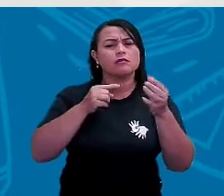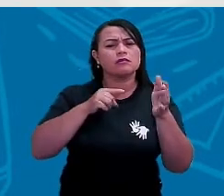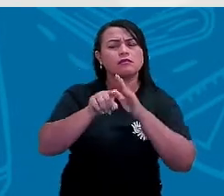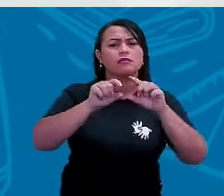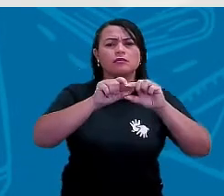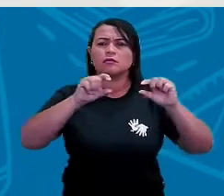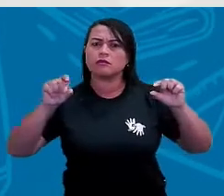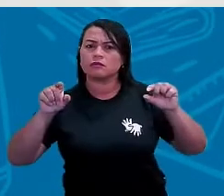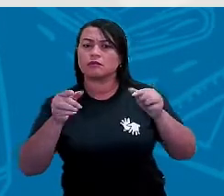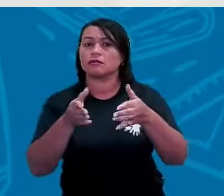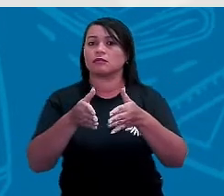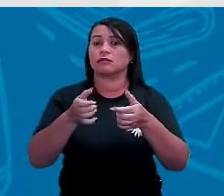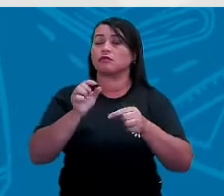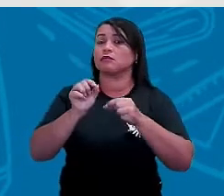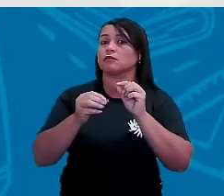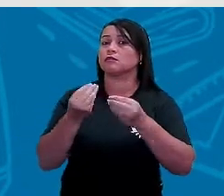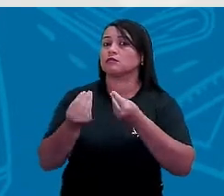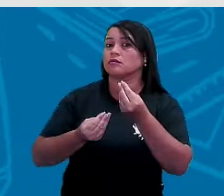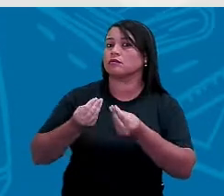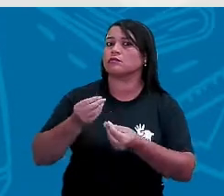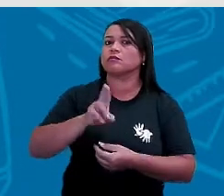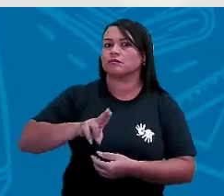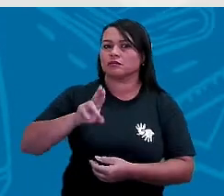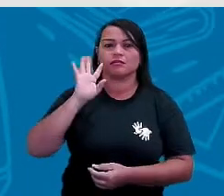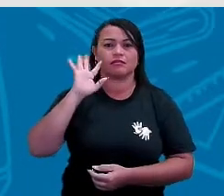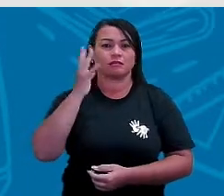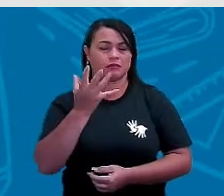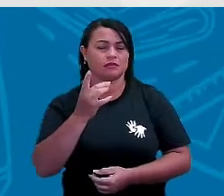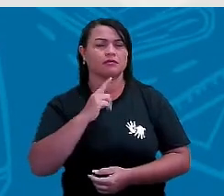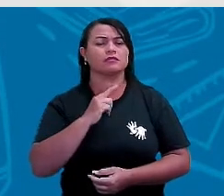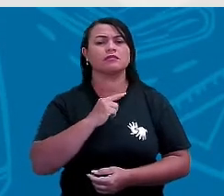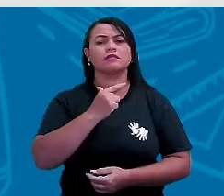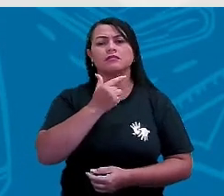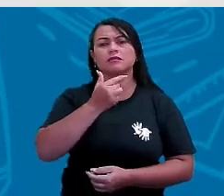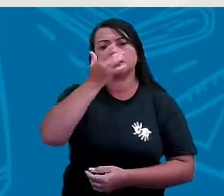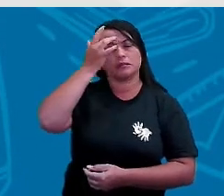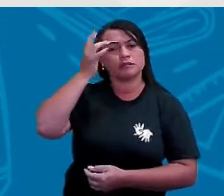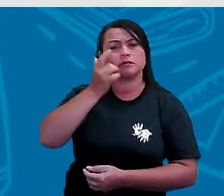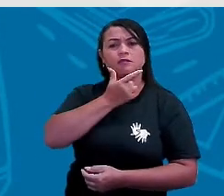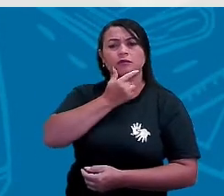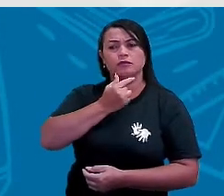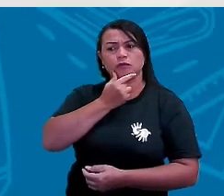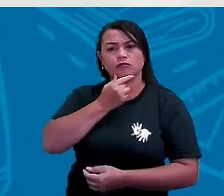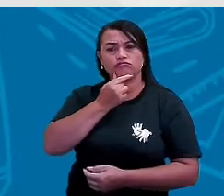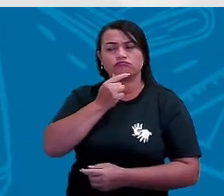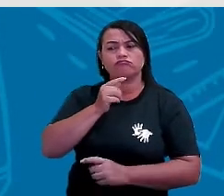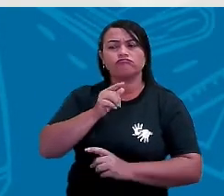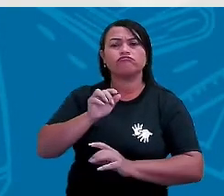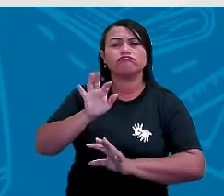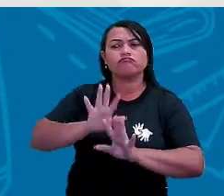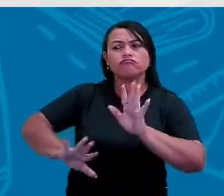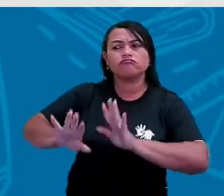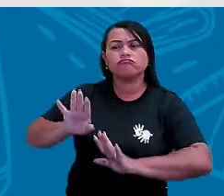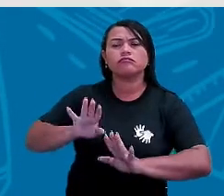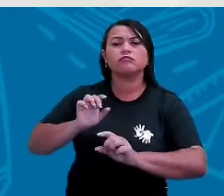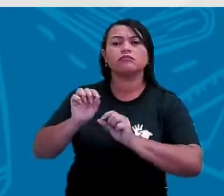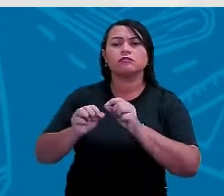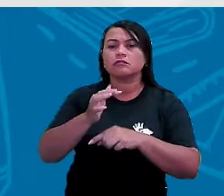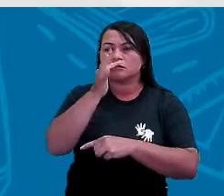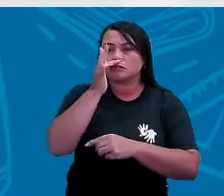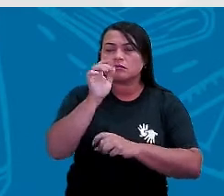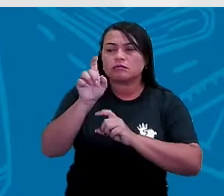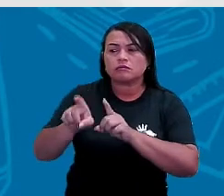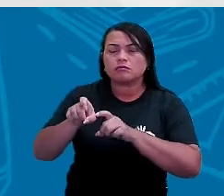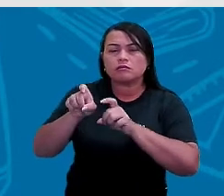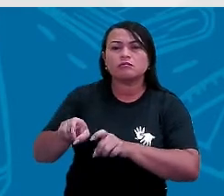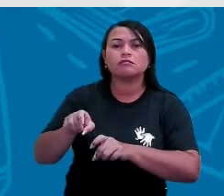e o que a gente vai precisar utilizar para resolvê-lo. Um jardineiro gasta 2/3 de 1 litro de